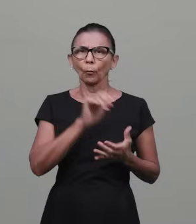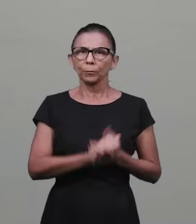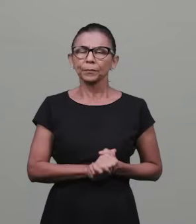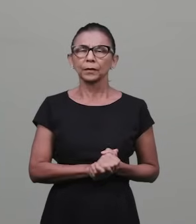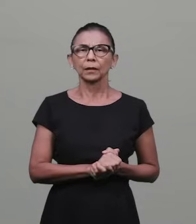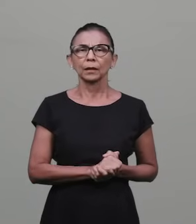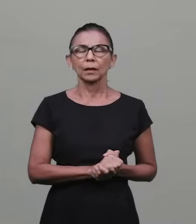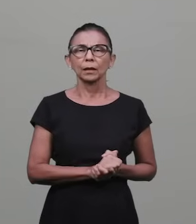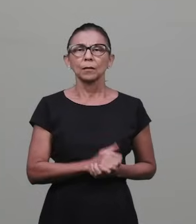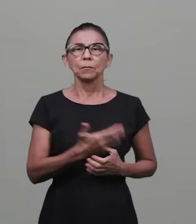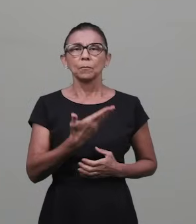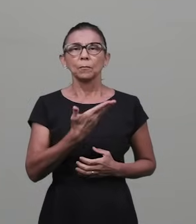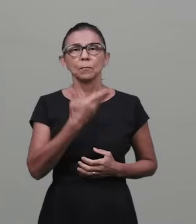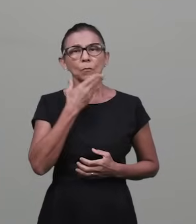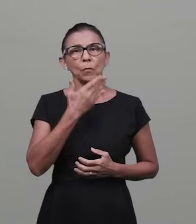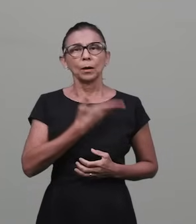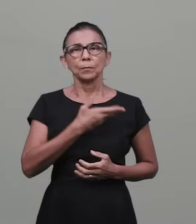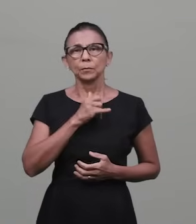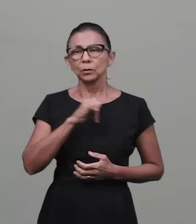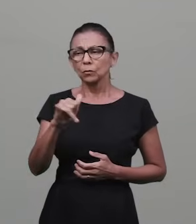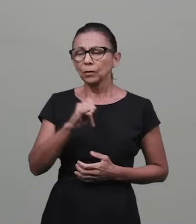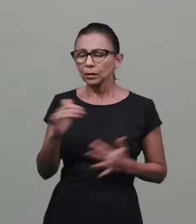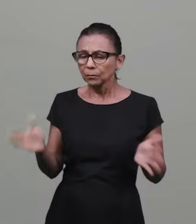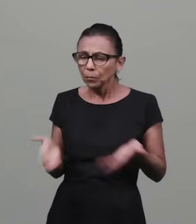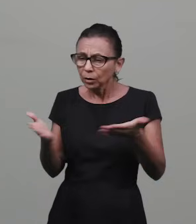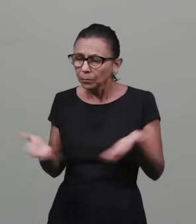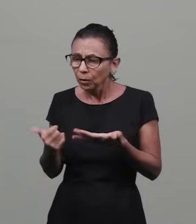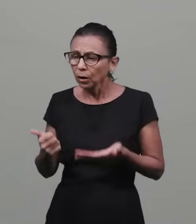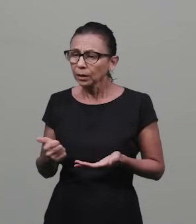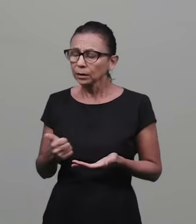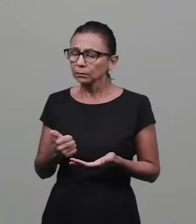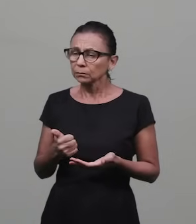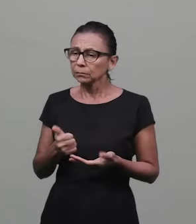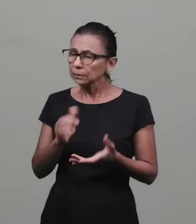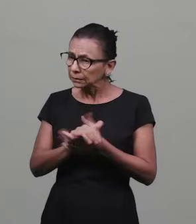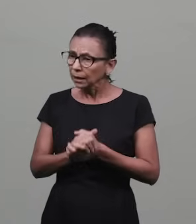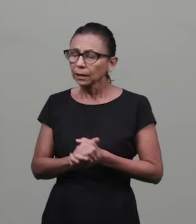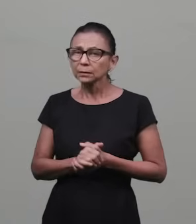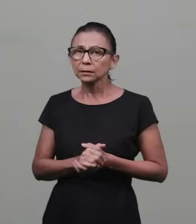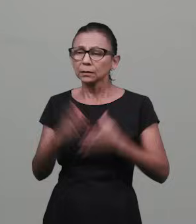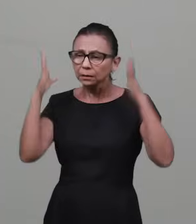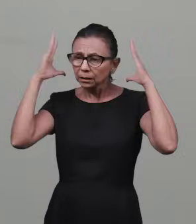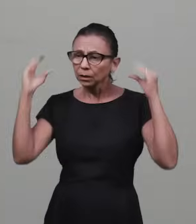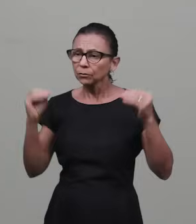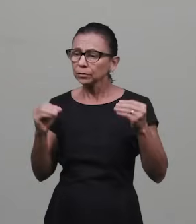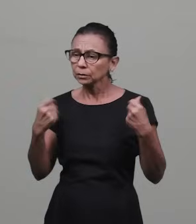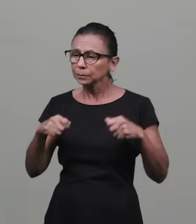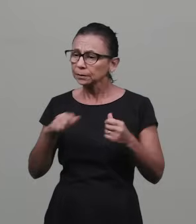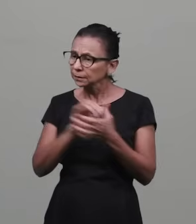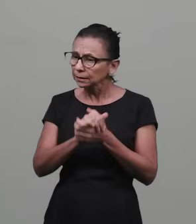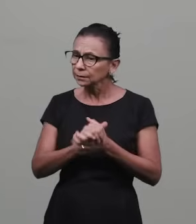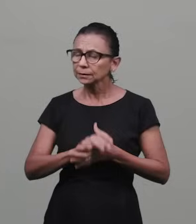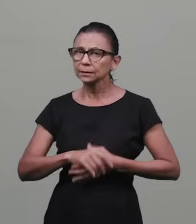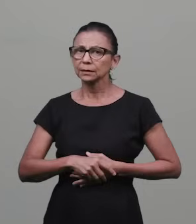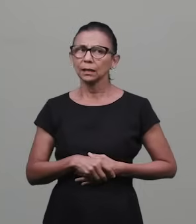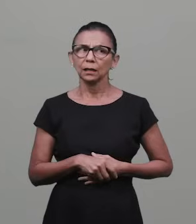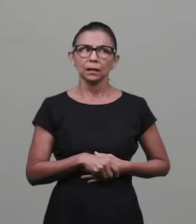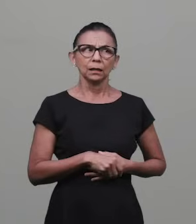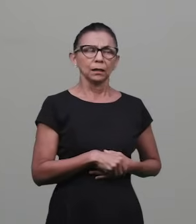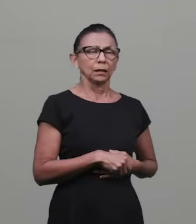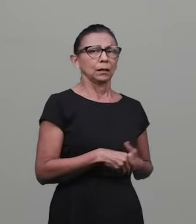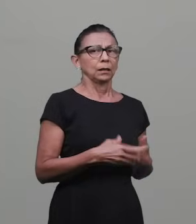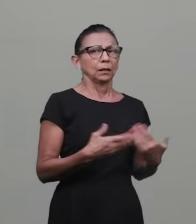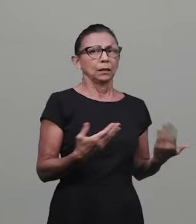ele casasse, que era importante o casamento para ele. Então deixou seus amigos procurar. Ele falou, não, vê uma esposa para mim. Ele queria